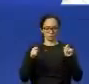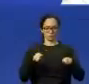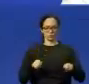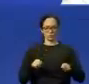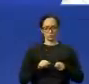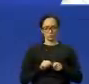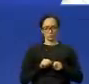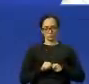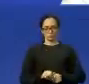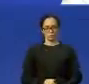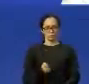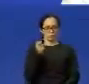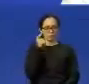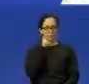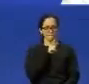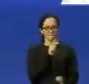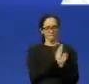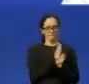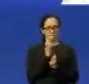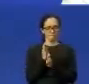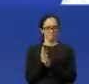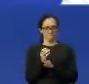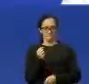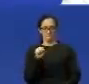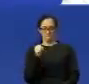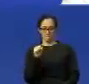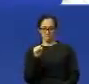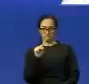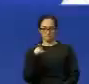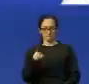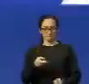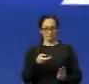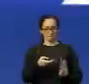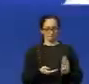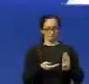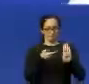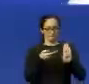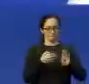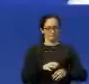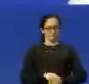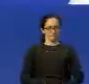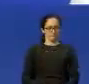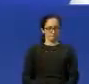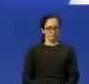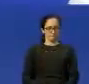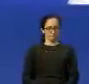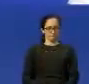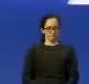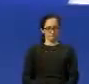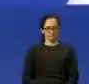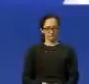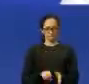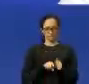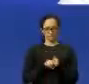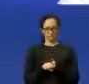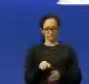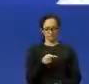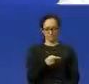dois termos, obtemos a mediana 8. Então, resposta B para a questão 174. Na